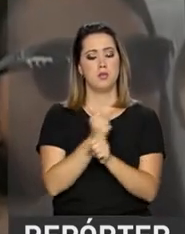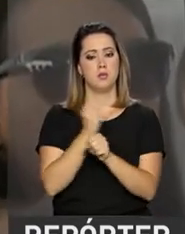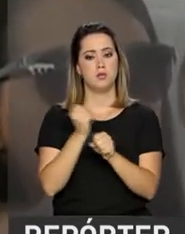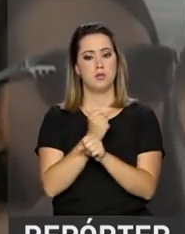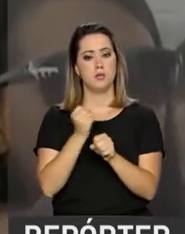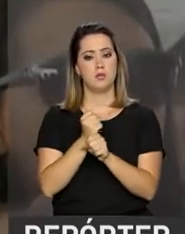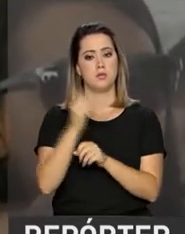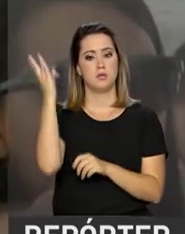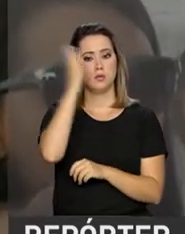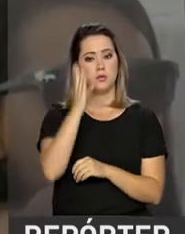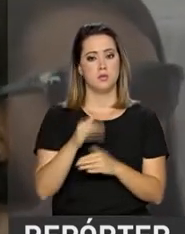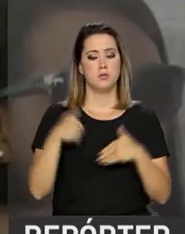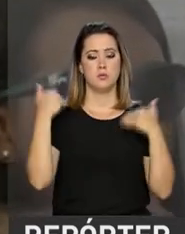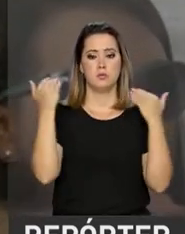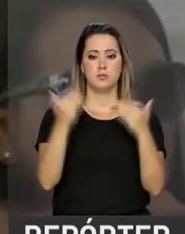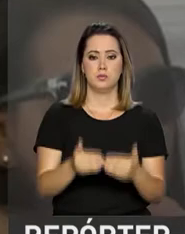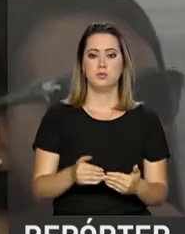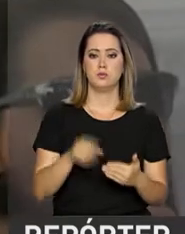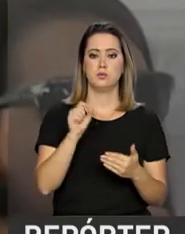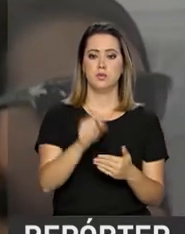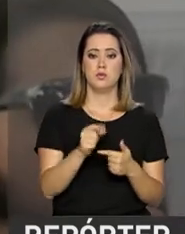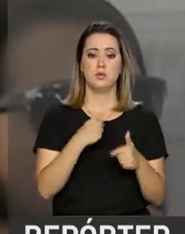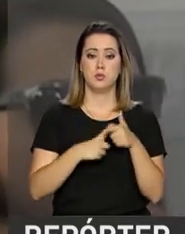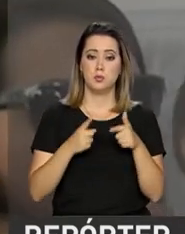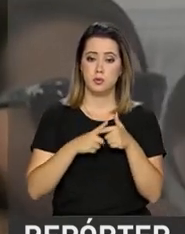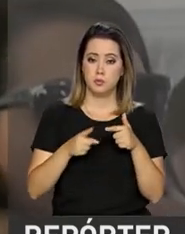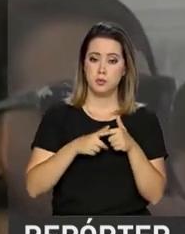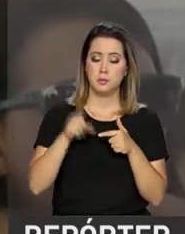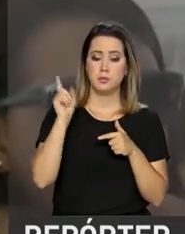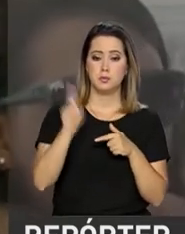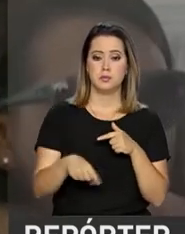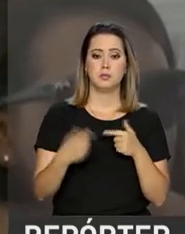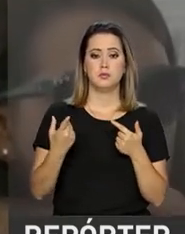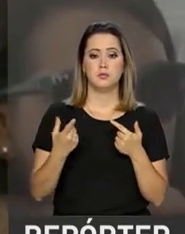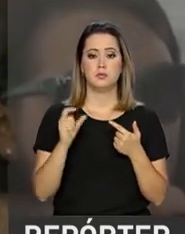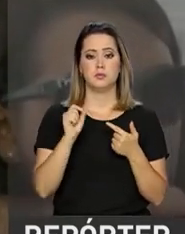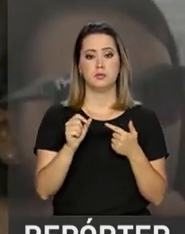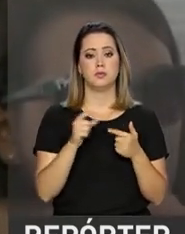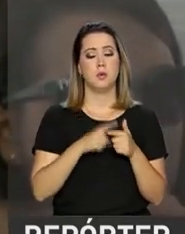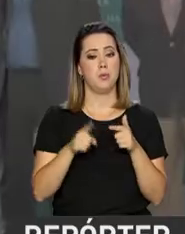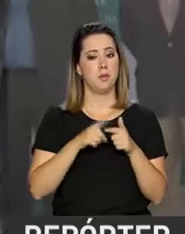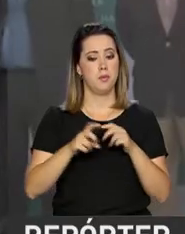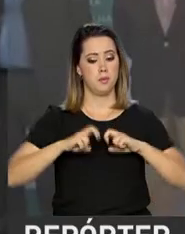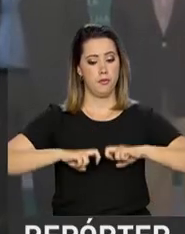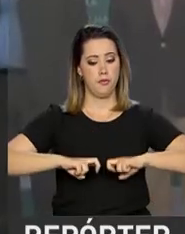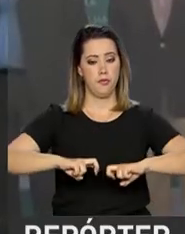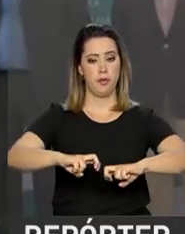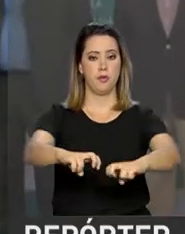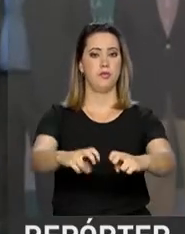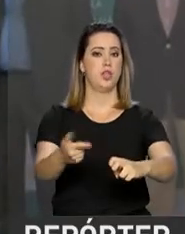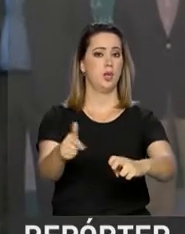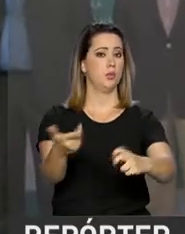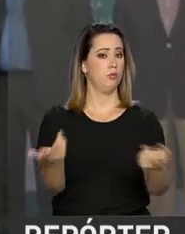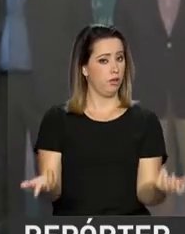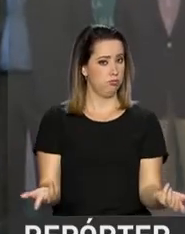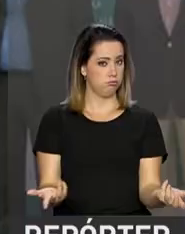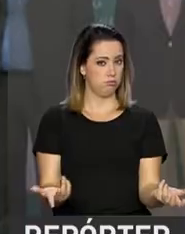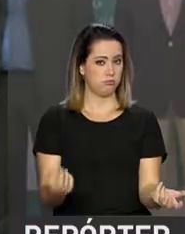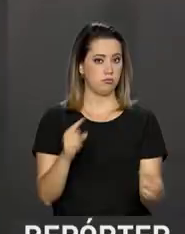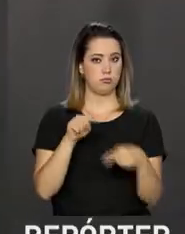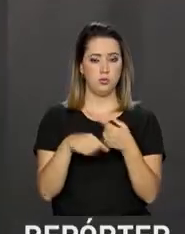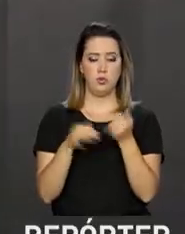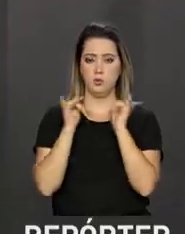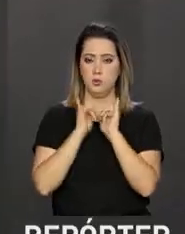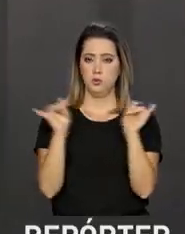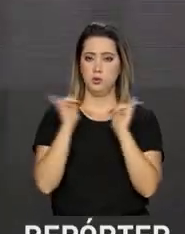brasileira, enfrentando um grande gargalo que é exatamente a questão ferroviária. Após o anúncio das obras na